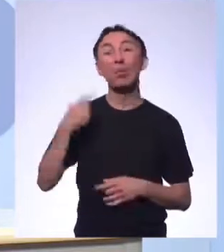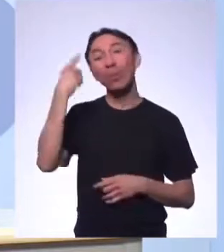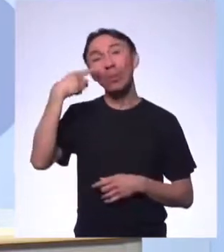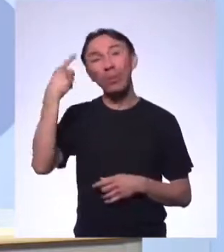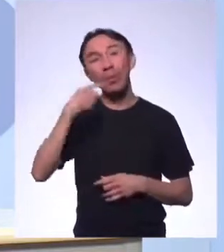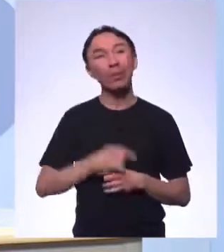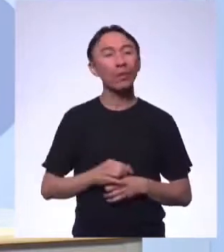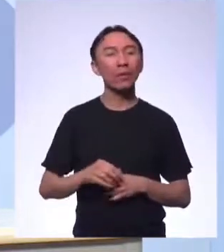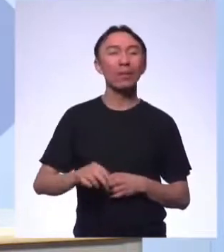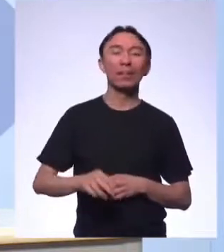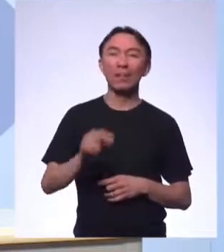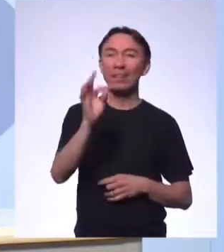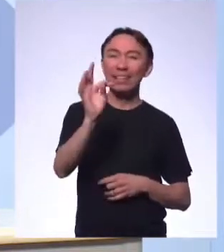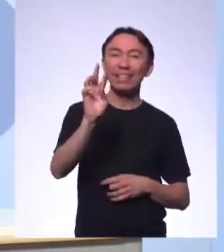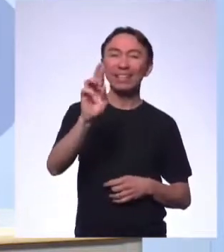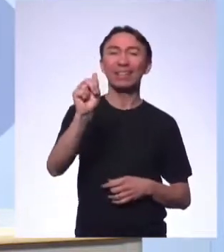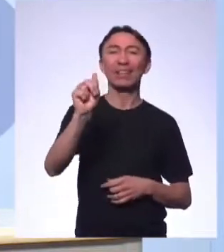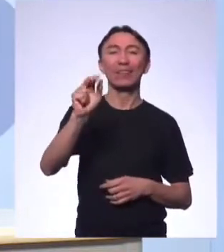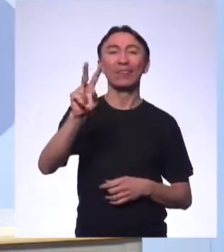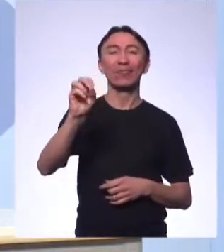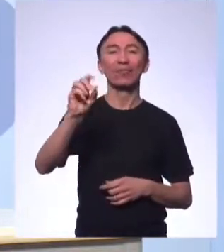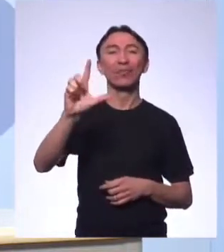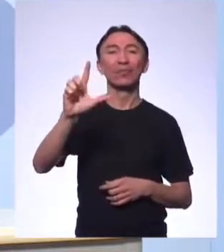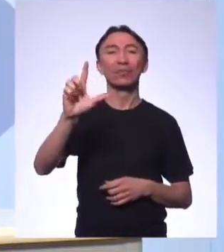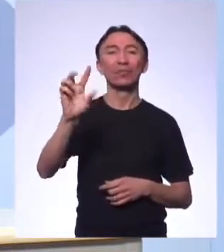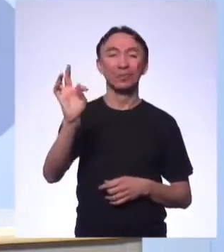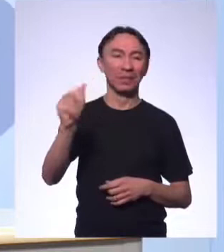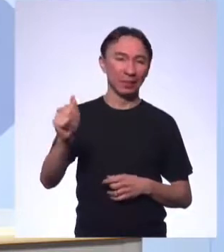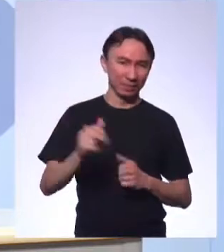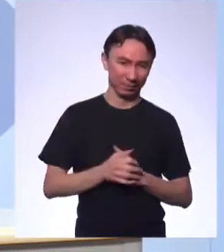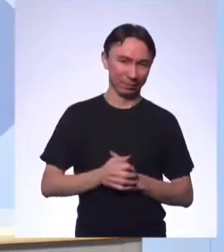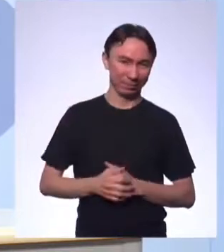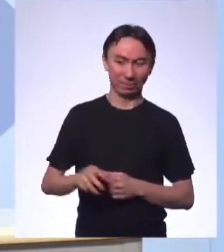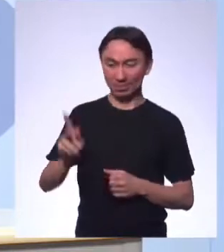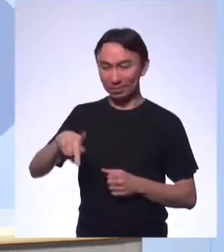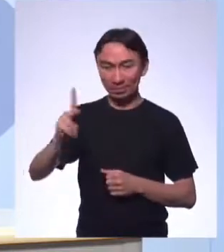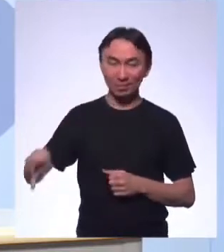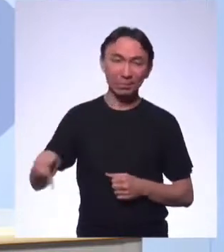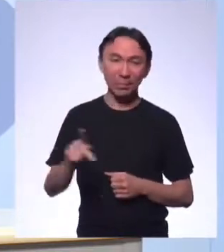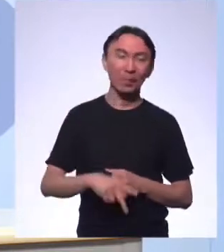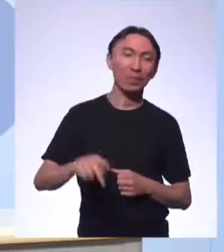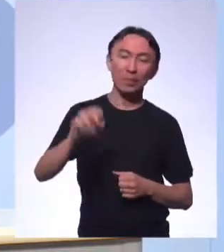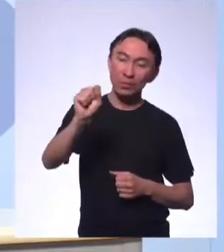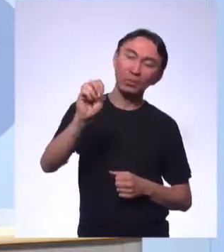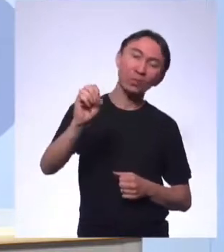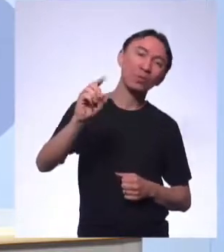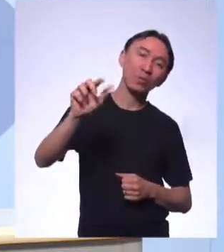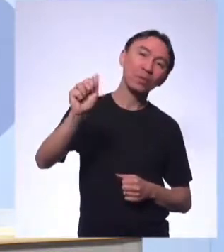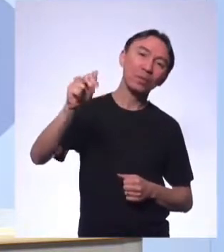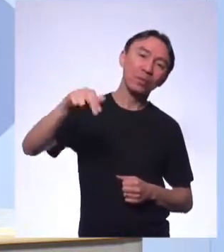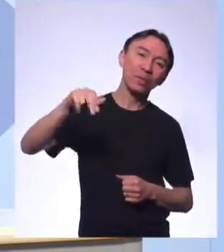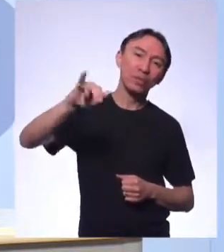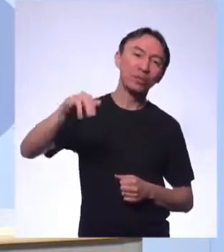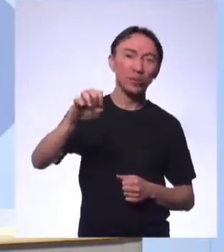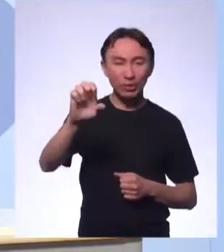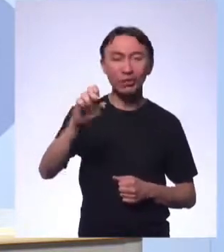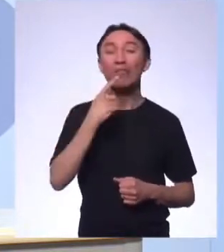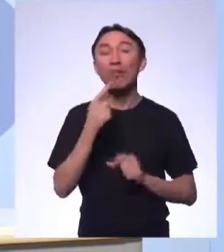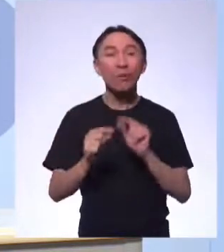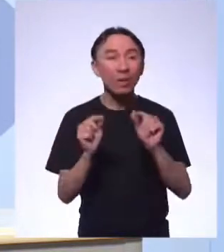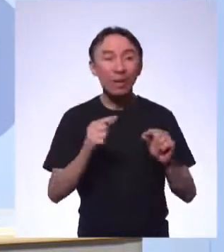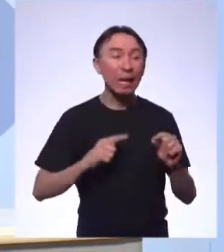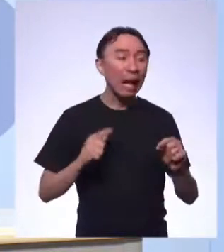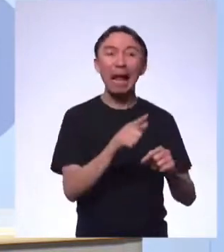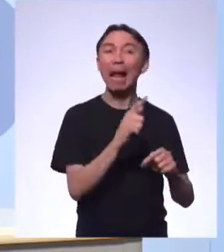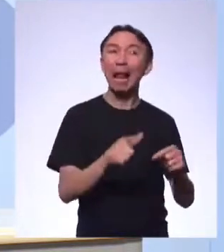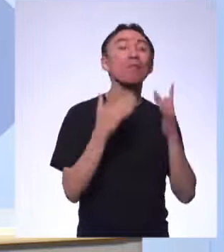obrigada, Pro. Vamos lá. Pro Solange falou que faria uma peça dançando na pandemia. Ana Paula sobre a